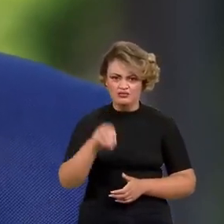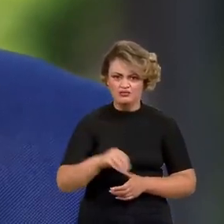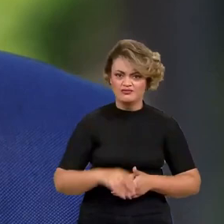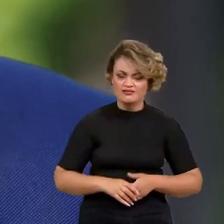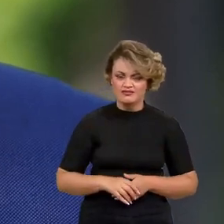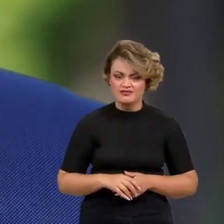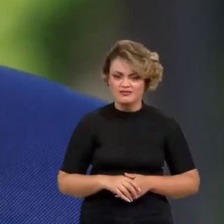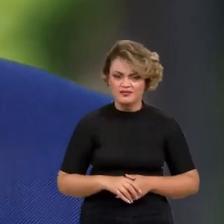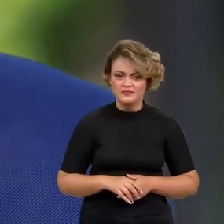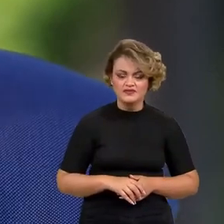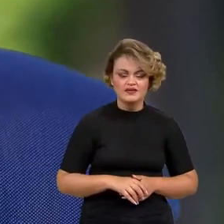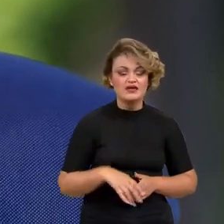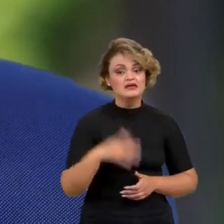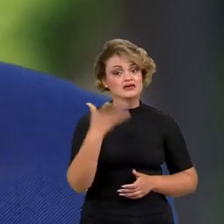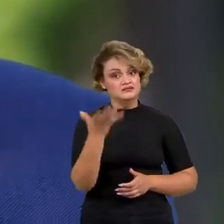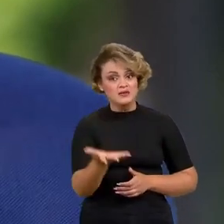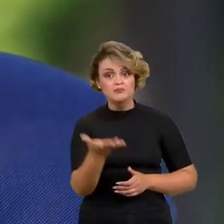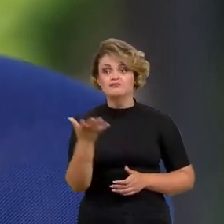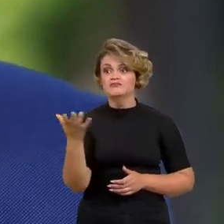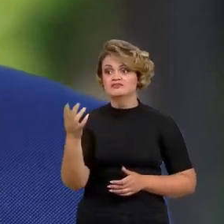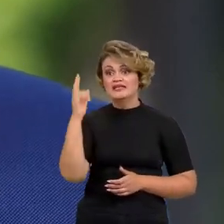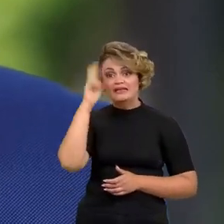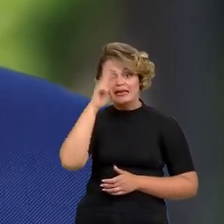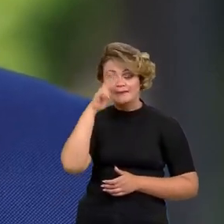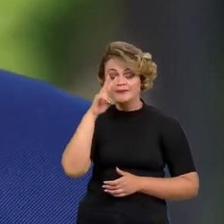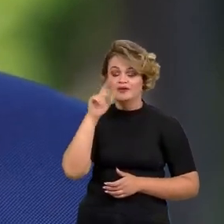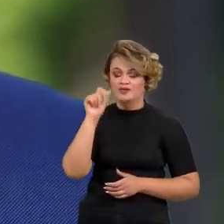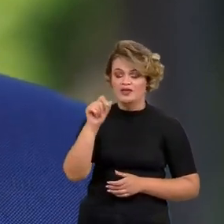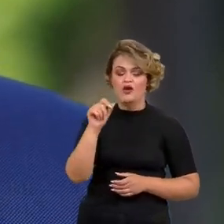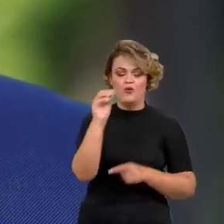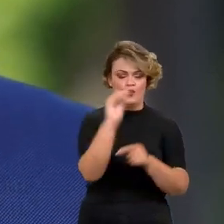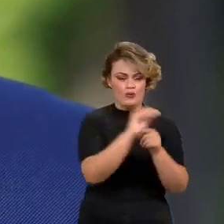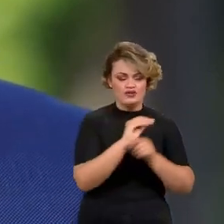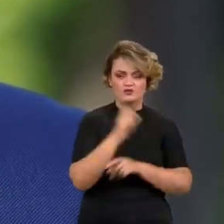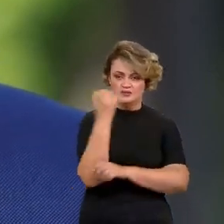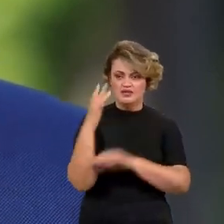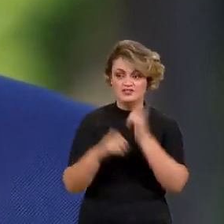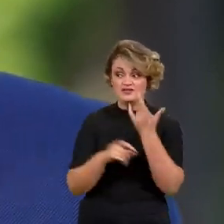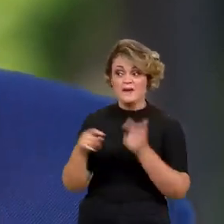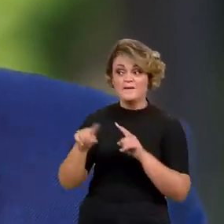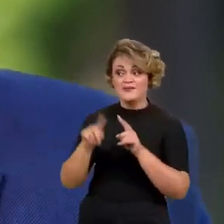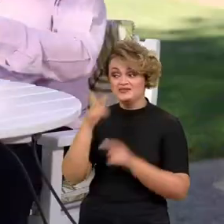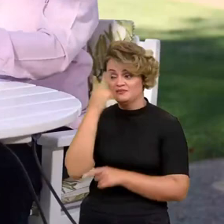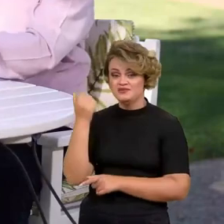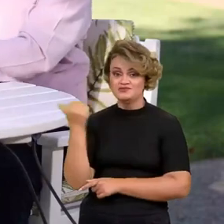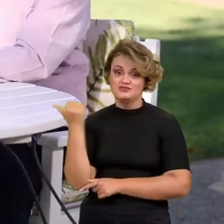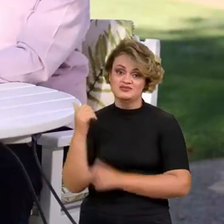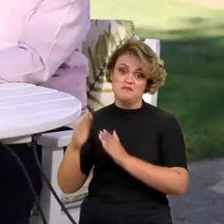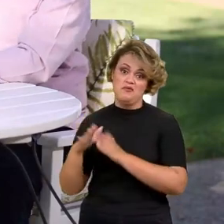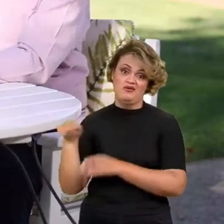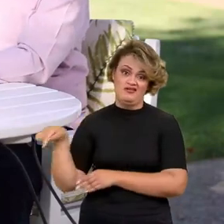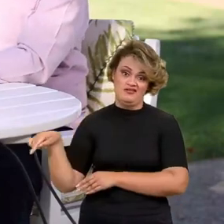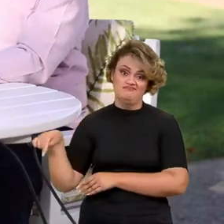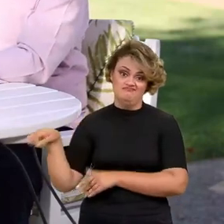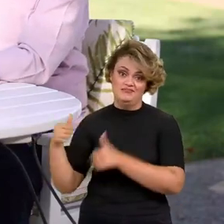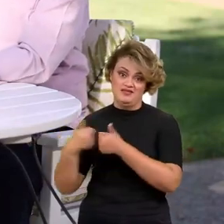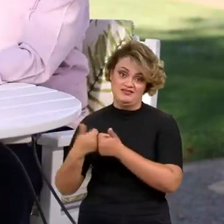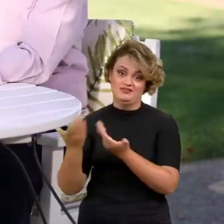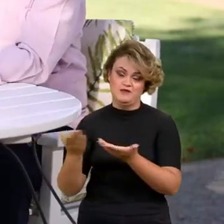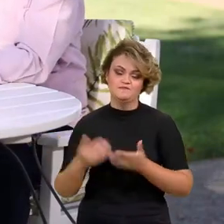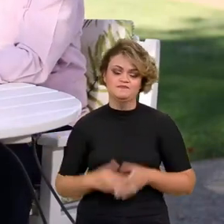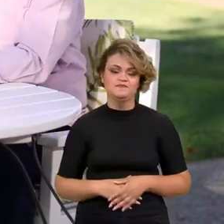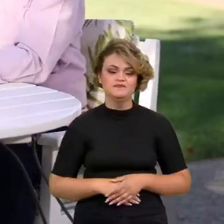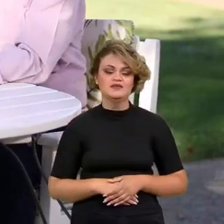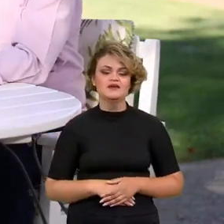que lembrar das pessoas que moram nessas regiões que precisam viver dignamente é porque de certa maneira quase que é simbólico